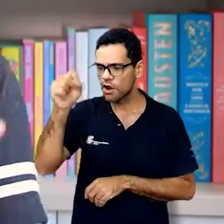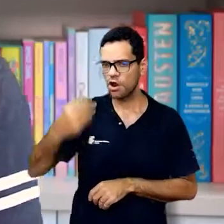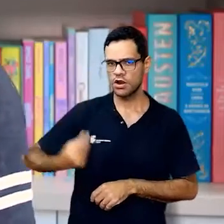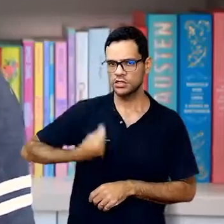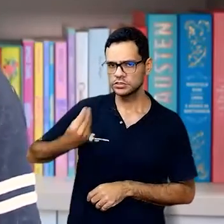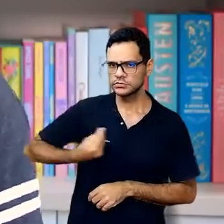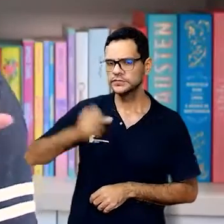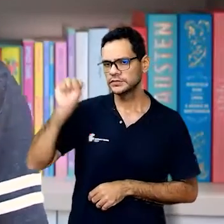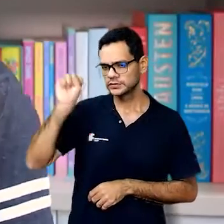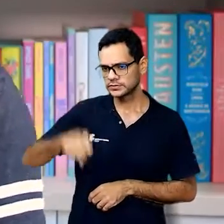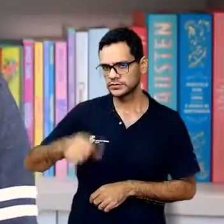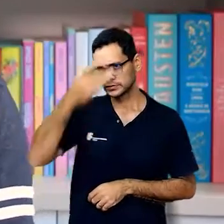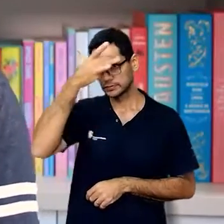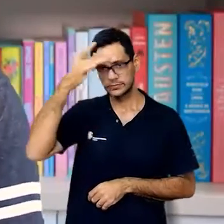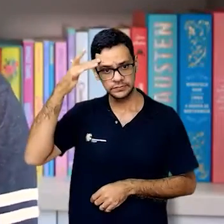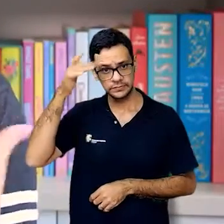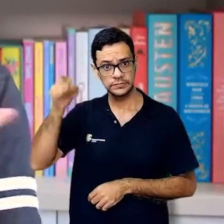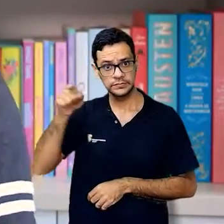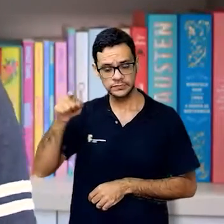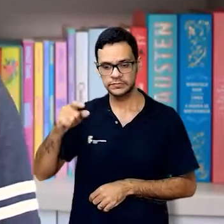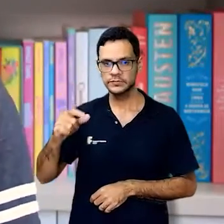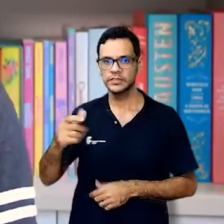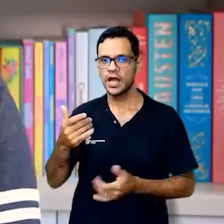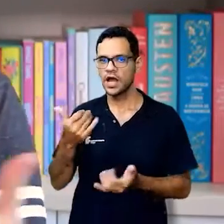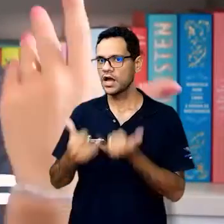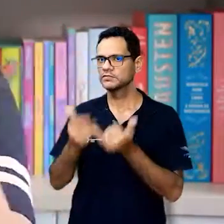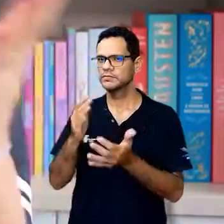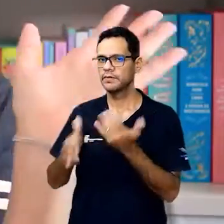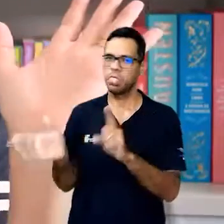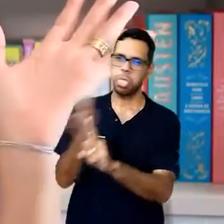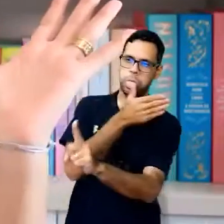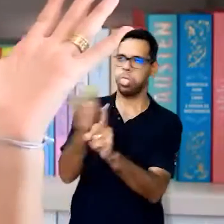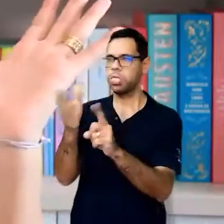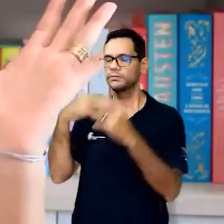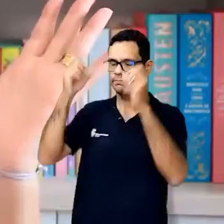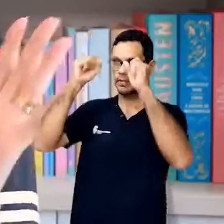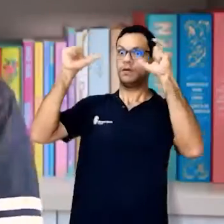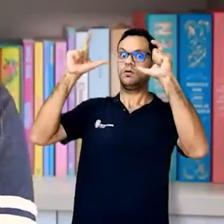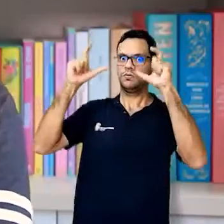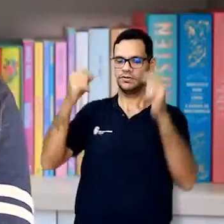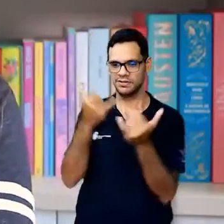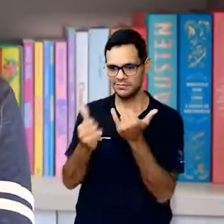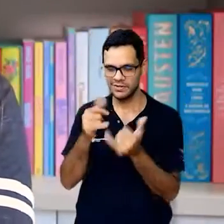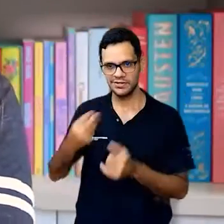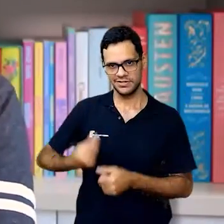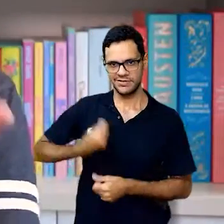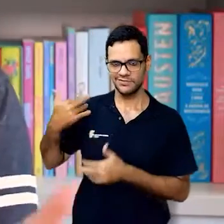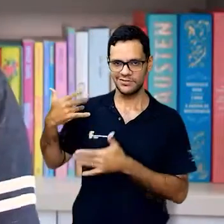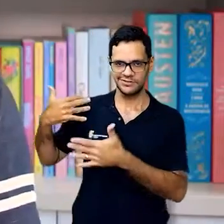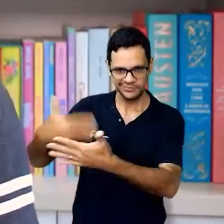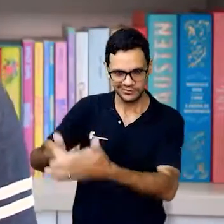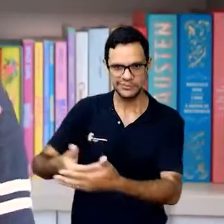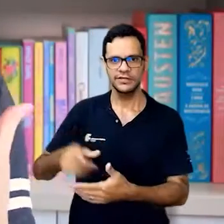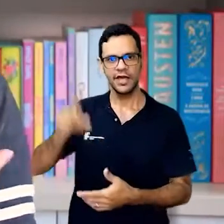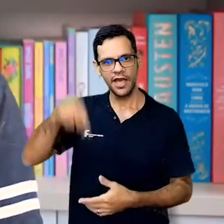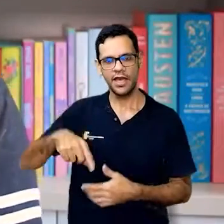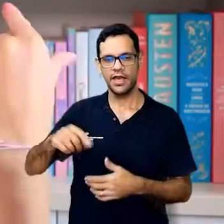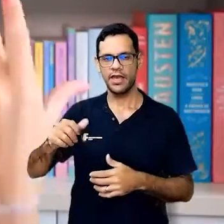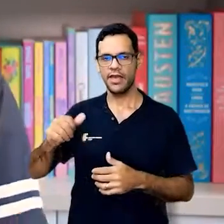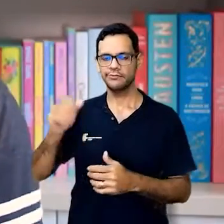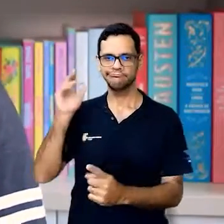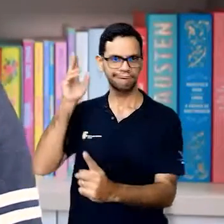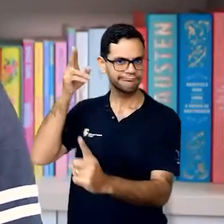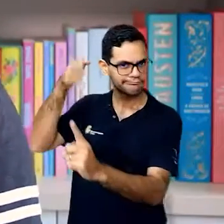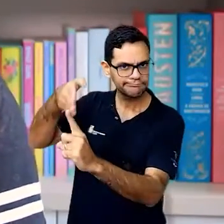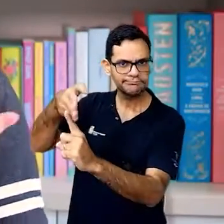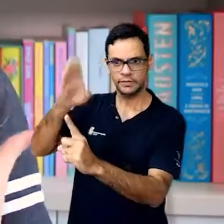assim, fortes mesmo pra vida, assim, né? A personagem, ela toma uns tapas na cara aí da vida, sabe? Muita coisa ruim acontece com ela, mas ao mesmo tempo